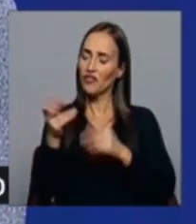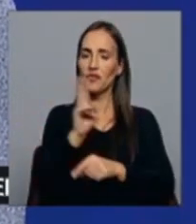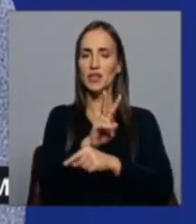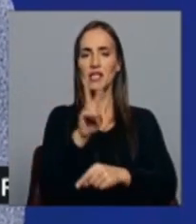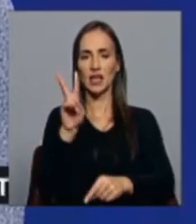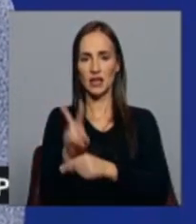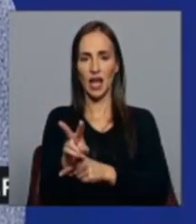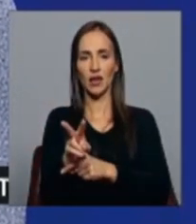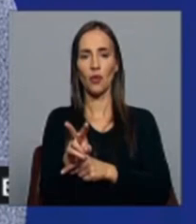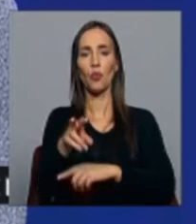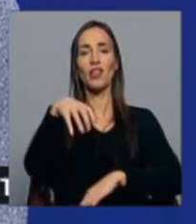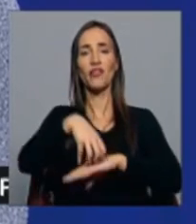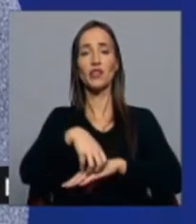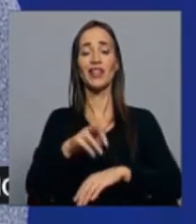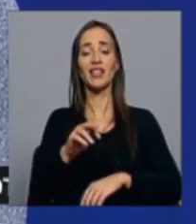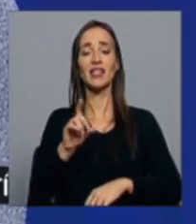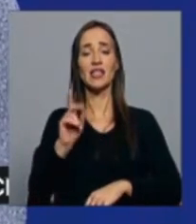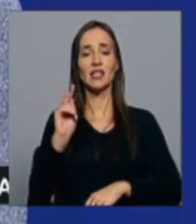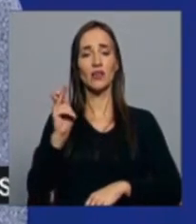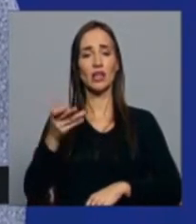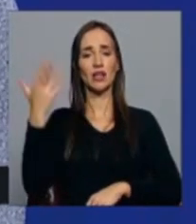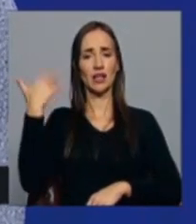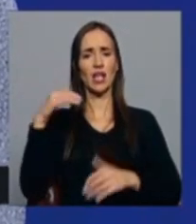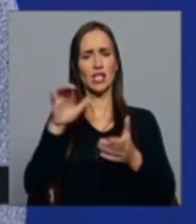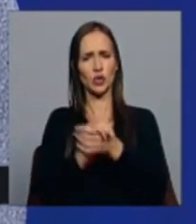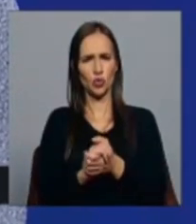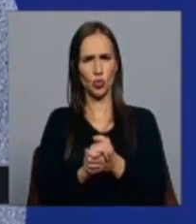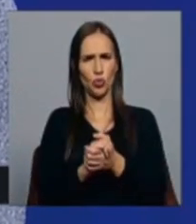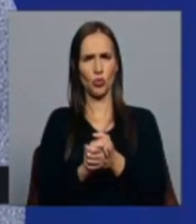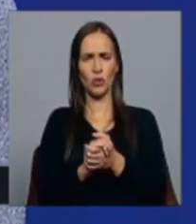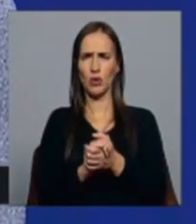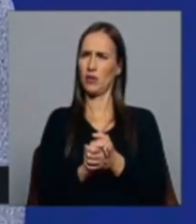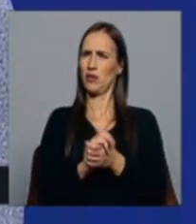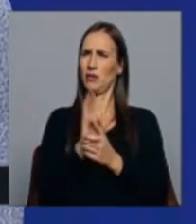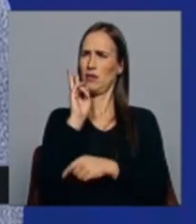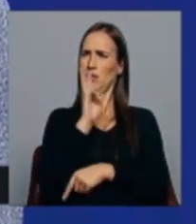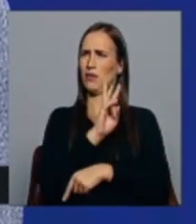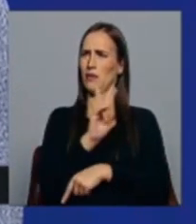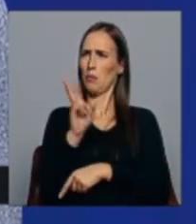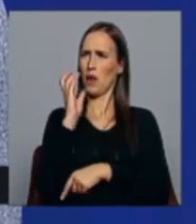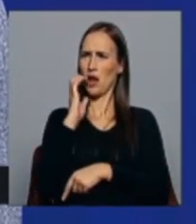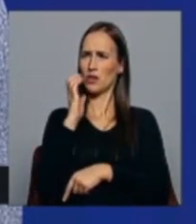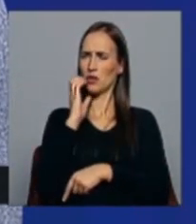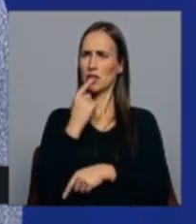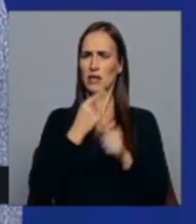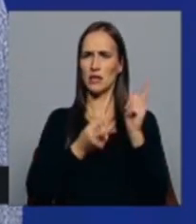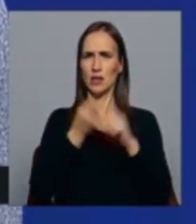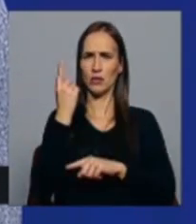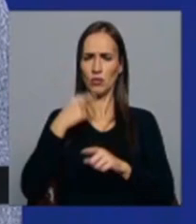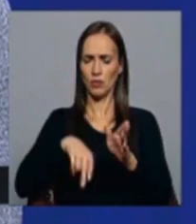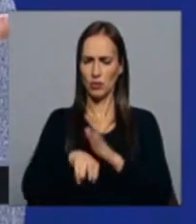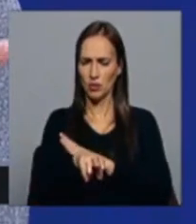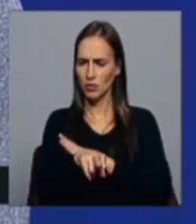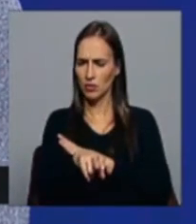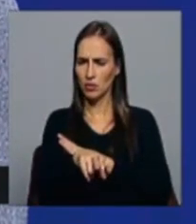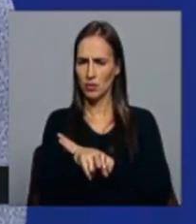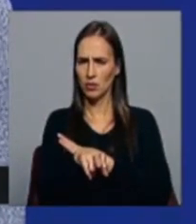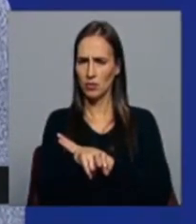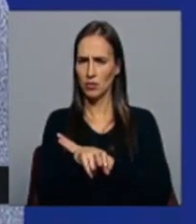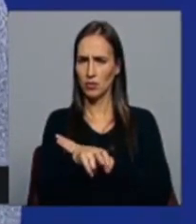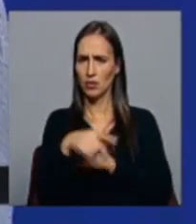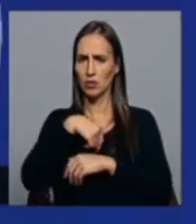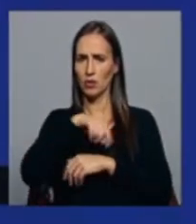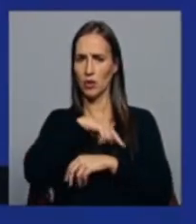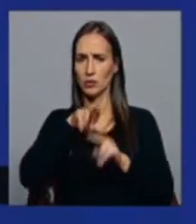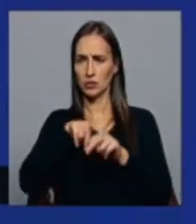casamos há 36 anos atrás eu pensei assim está tão plástico tá tão esquisito Mas de repente entrou no edifício e dizem e o marido diz assim nós estamos sentados ali